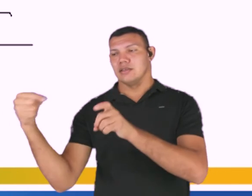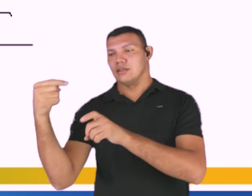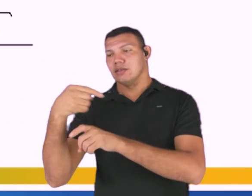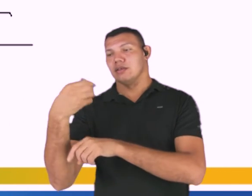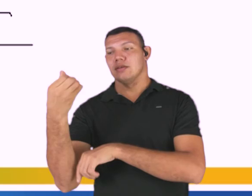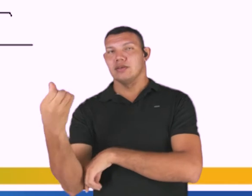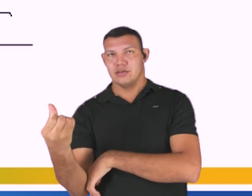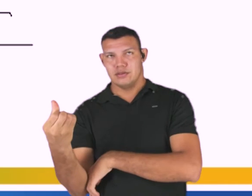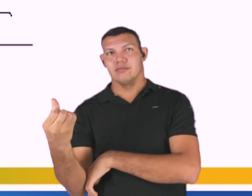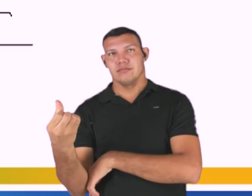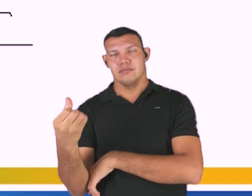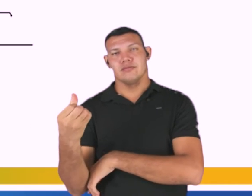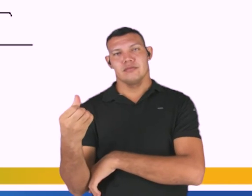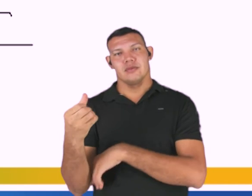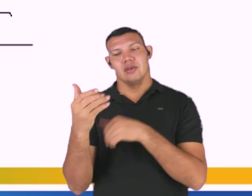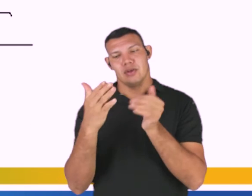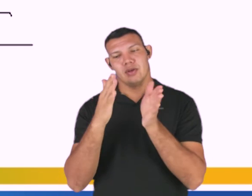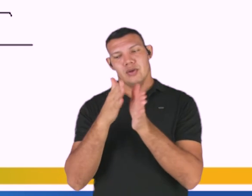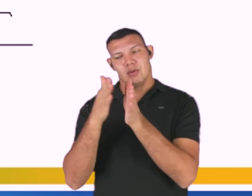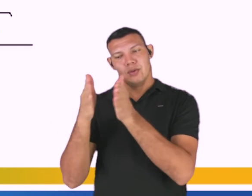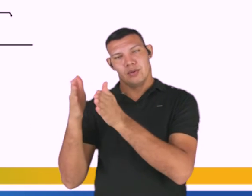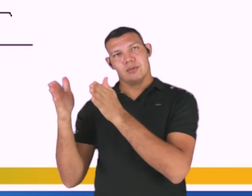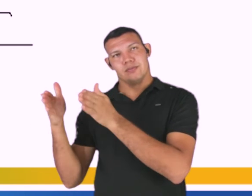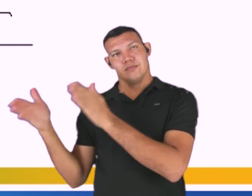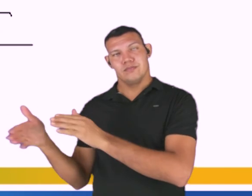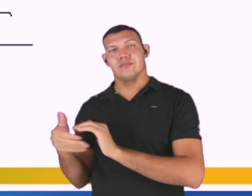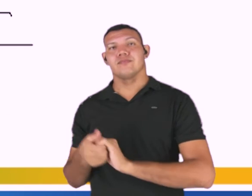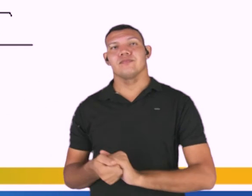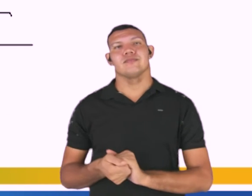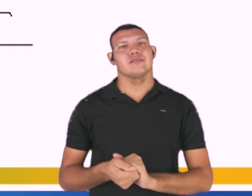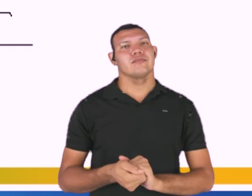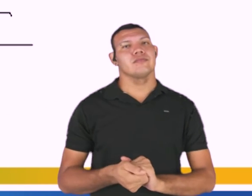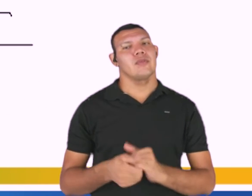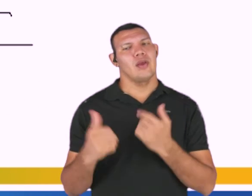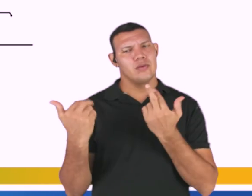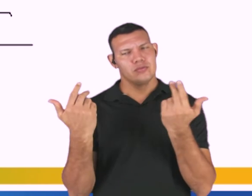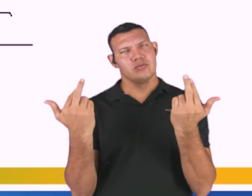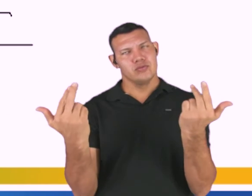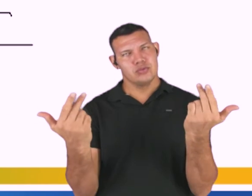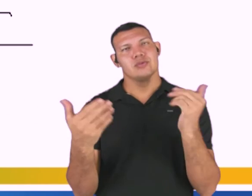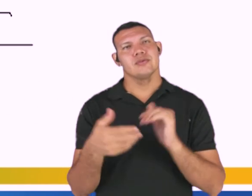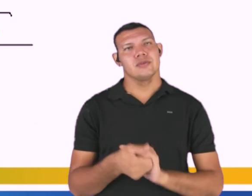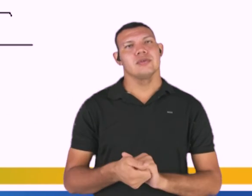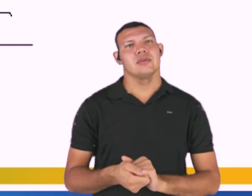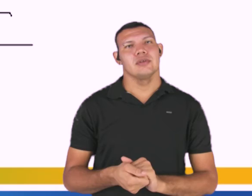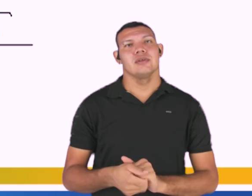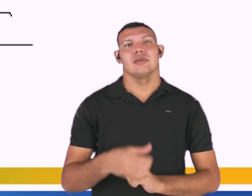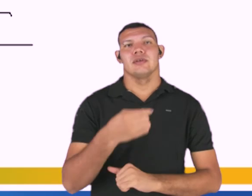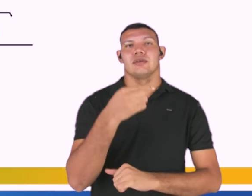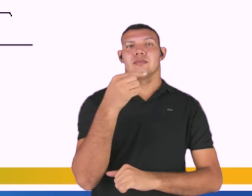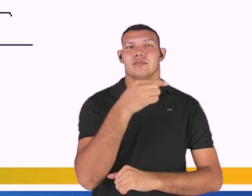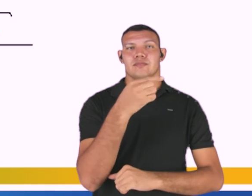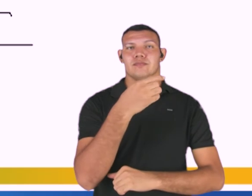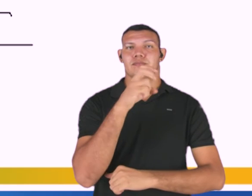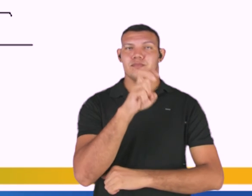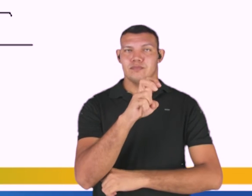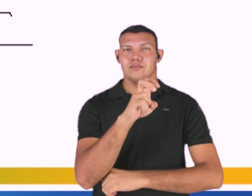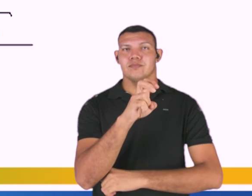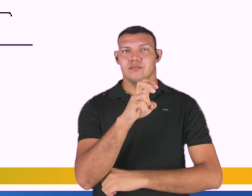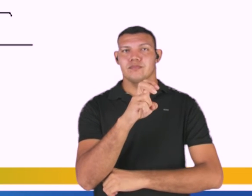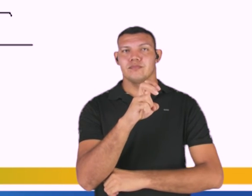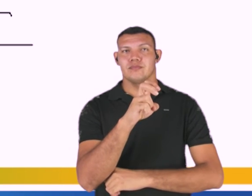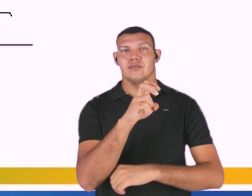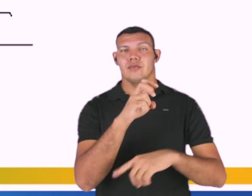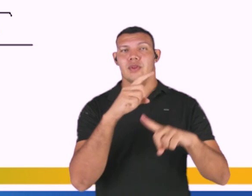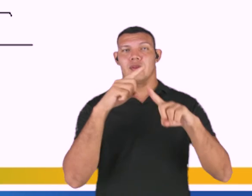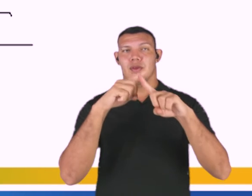p de x. E aí vai encontrar o menos 5. Da mesma forma, você fará para o menos 5, multiplicar pela